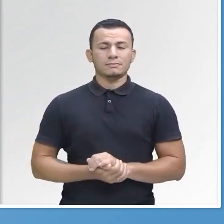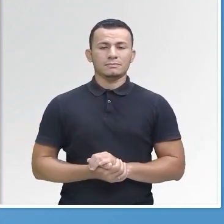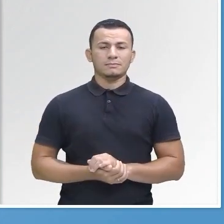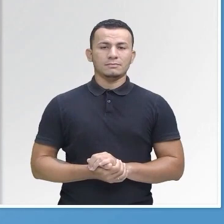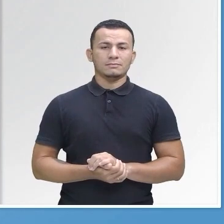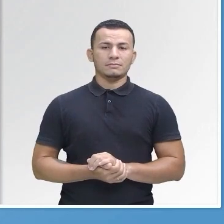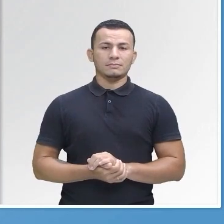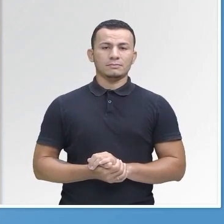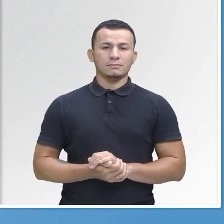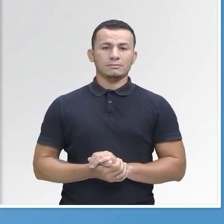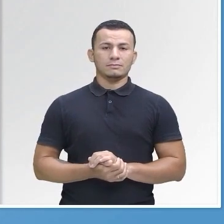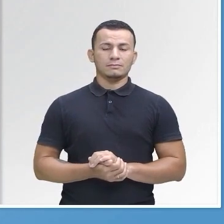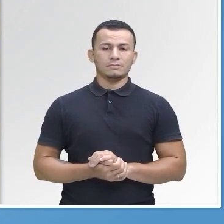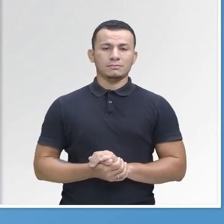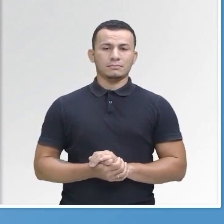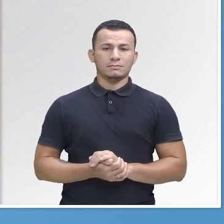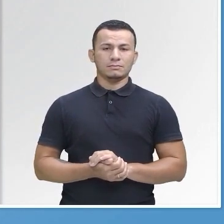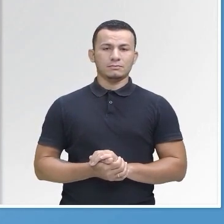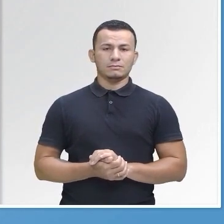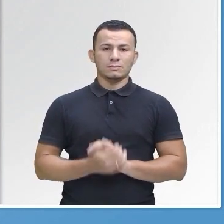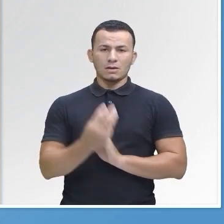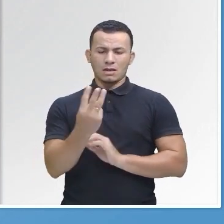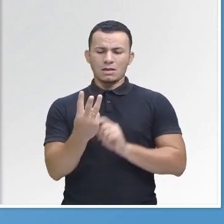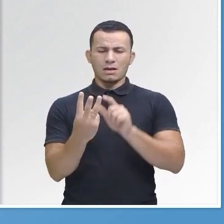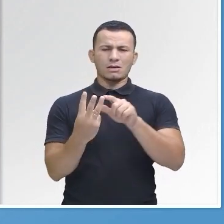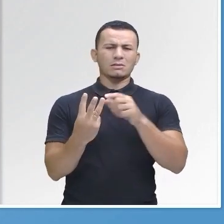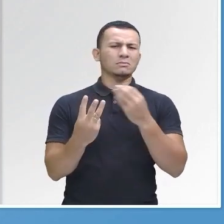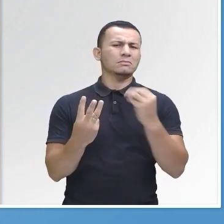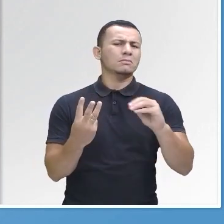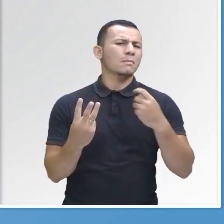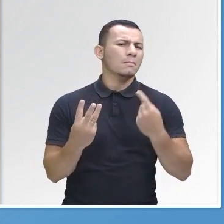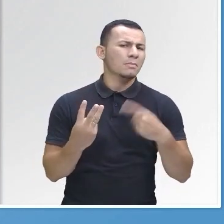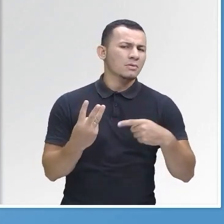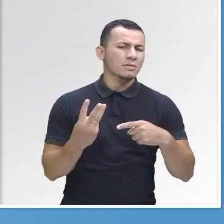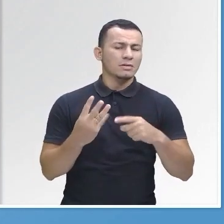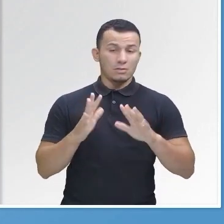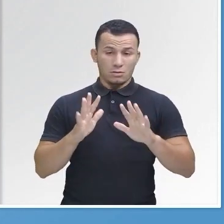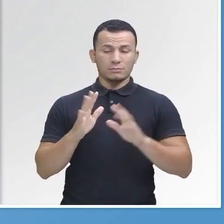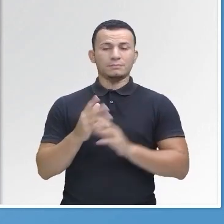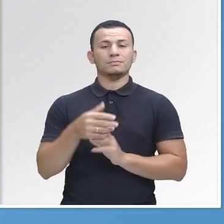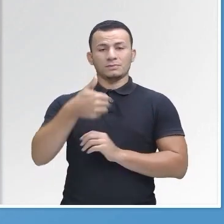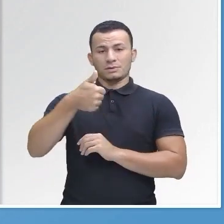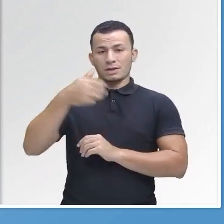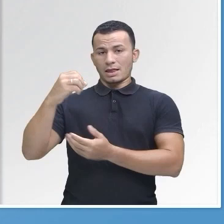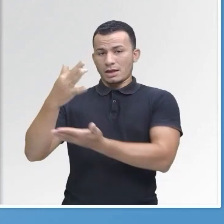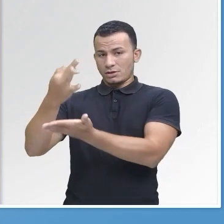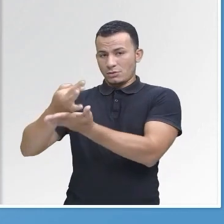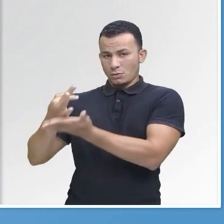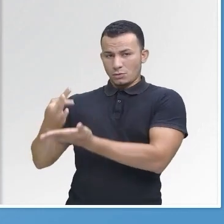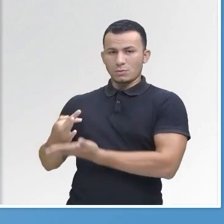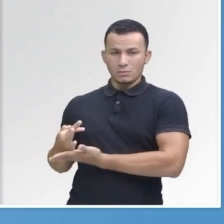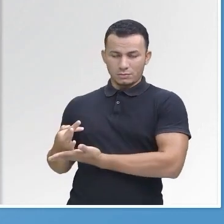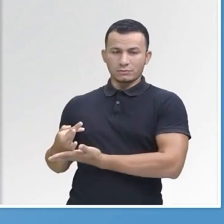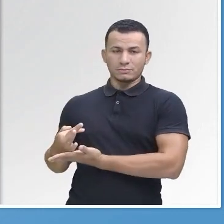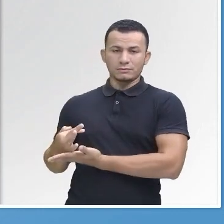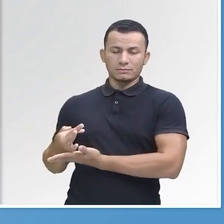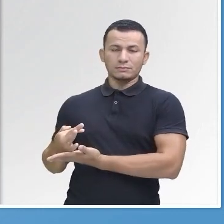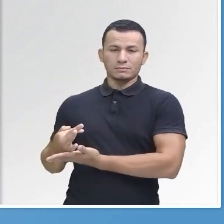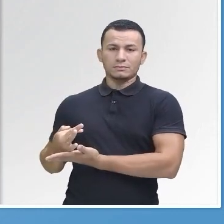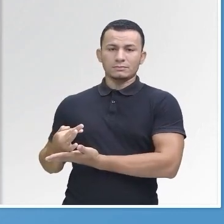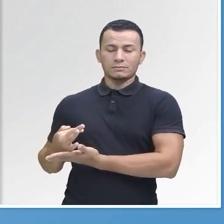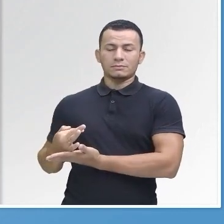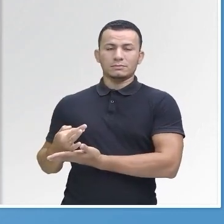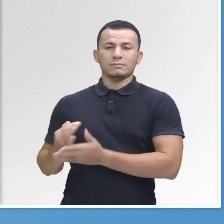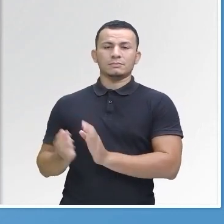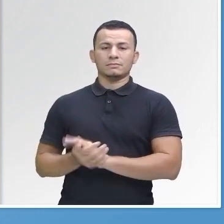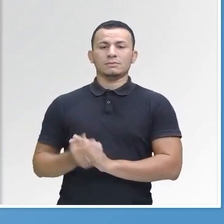eu já não coloquei de propósito aqui esse 3 não, porque ó, veja o seguinte, 10 faltaram. Muito bem.